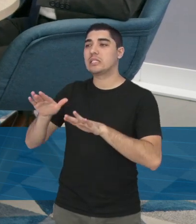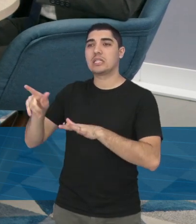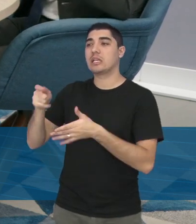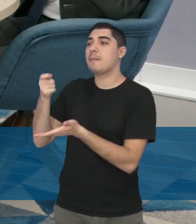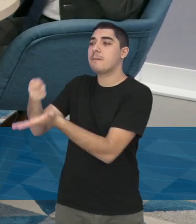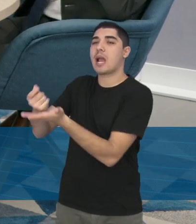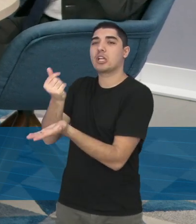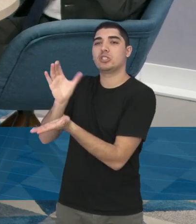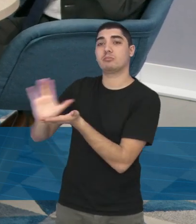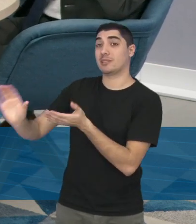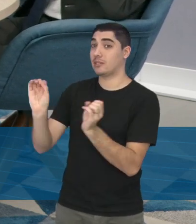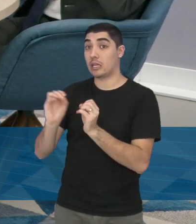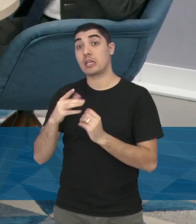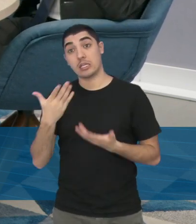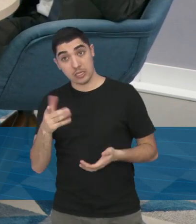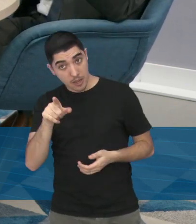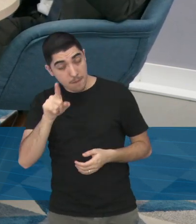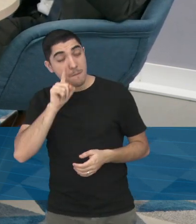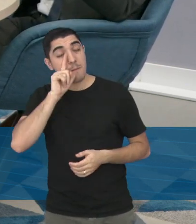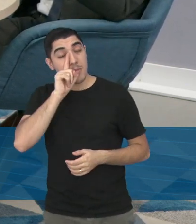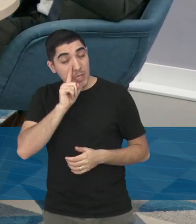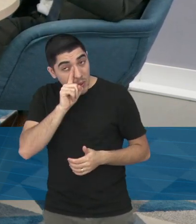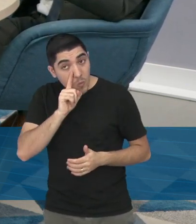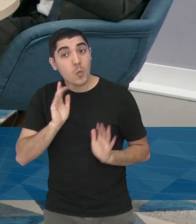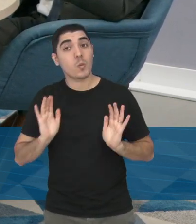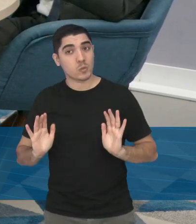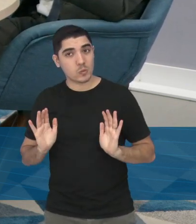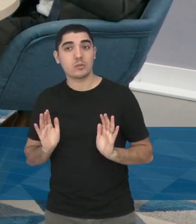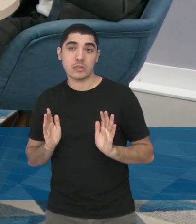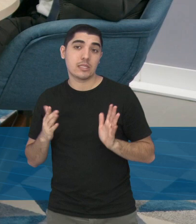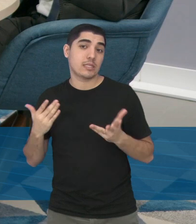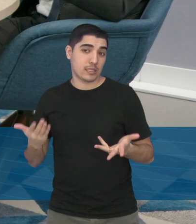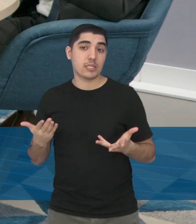confronto. E essa guerra é perigosa. Houve essa